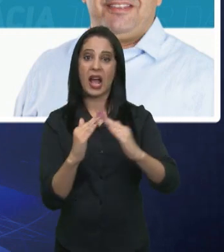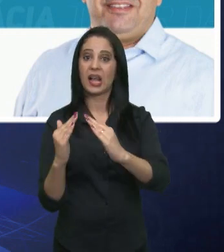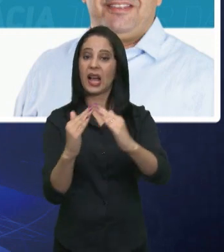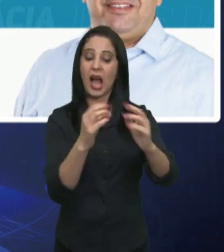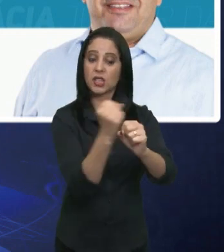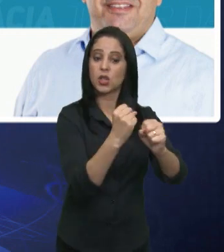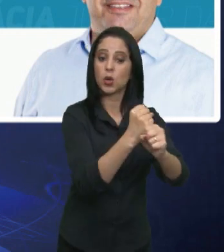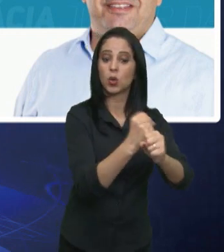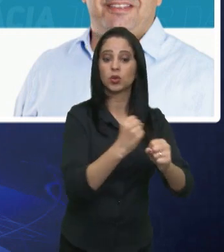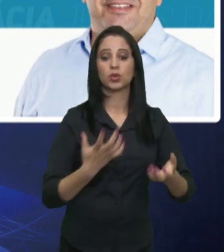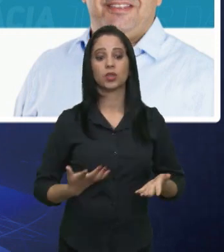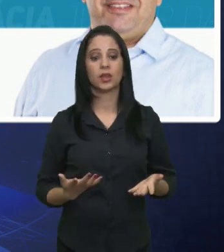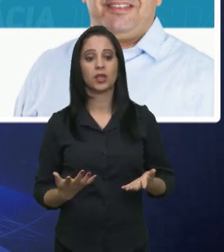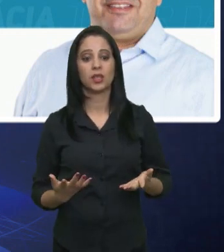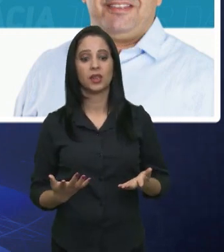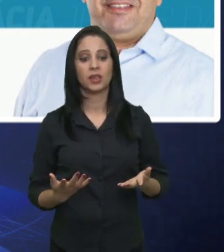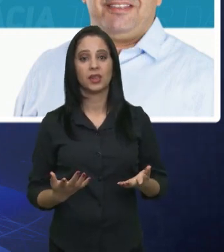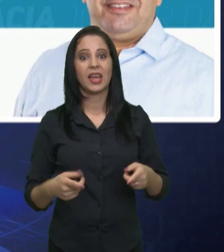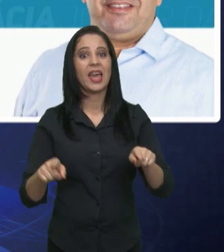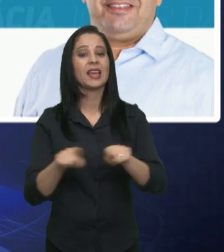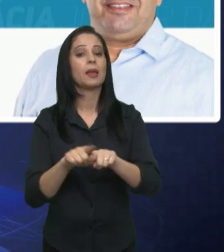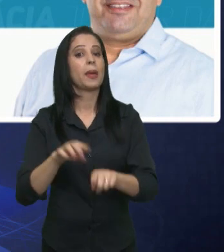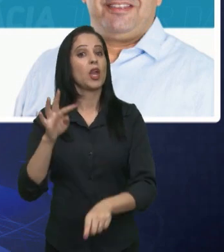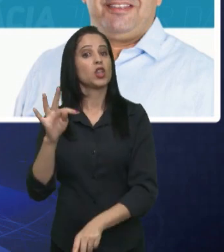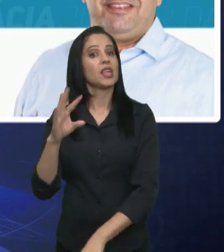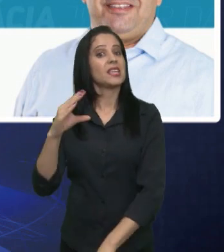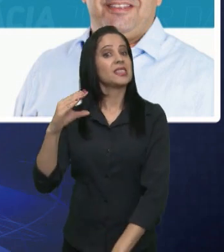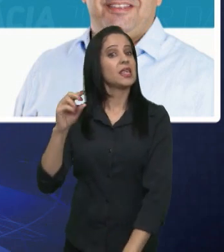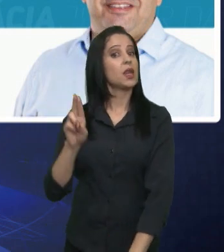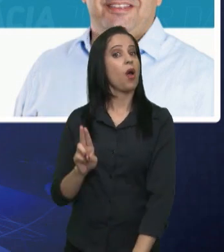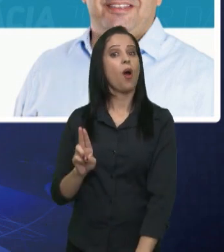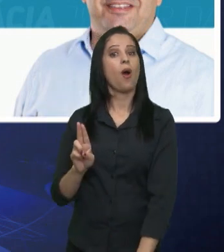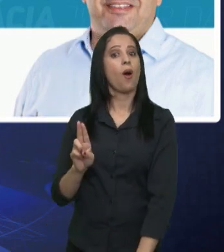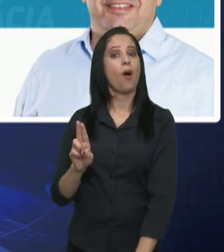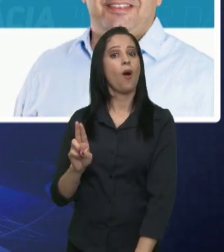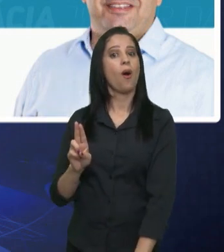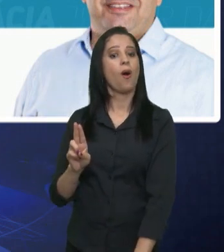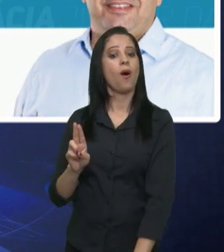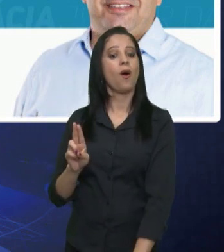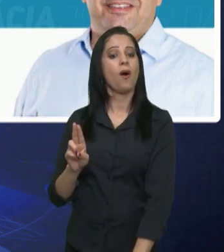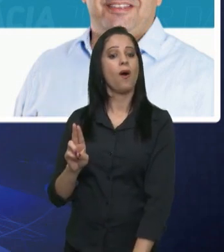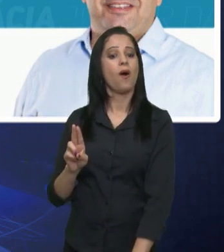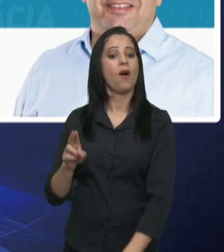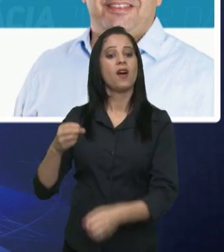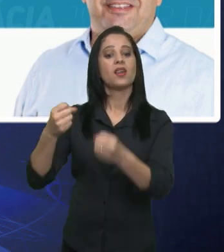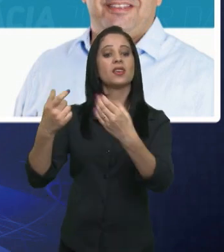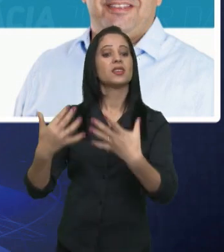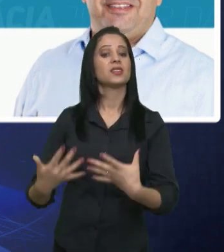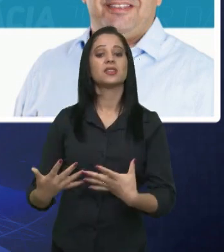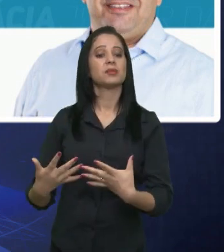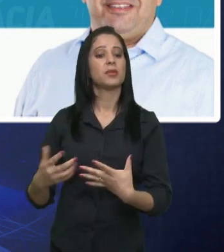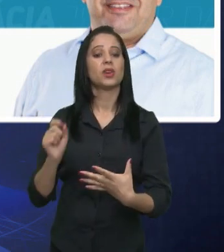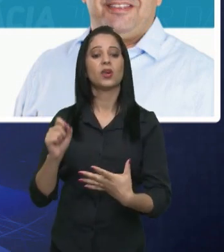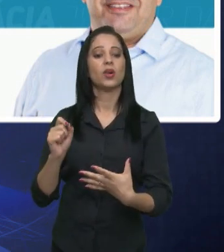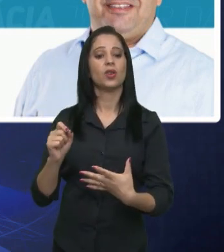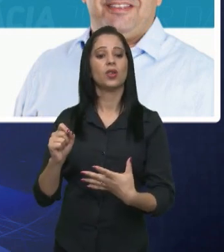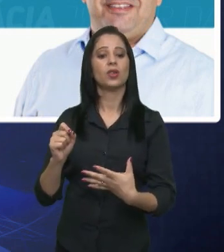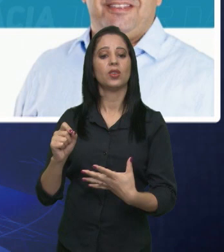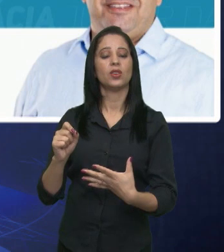creche, que teve um apontamento agora do Tribunal de Contas, que aprovou a conta do Felício, com ressalva em questão de